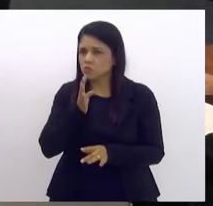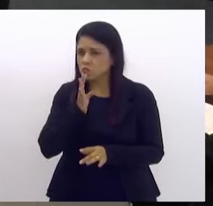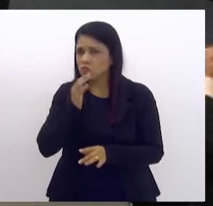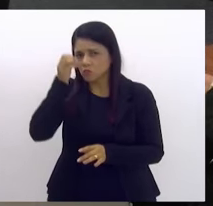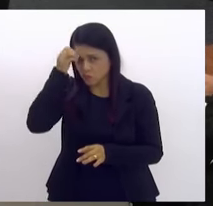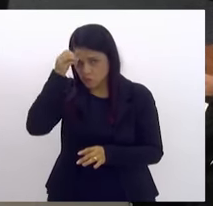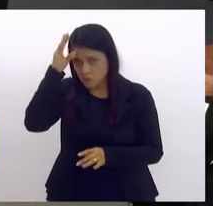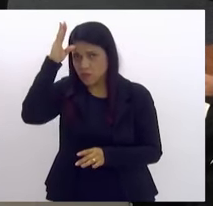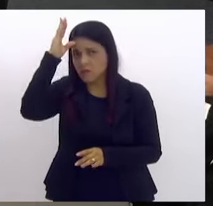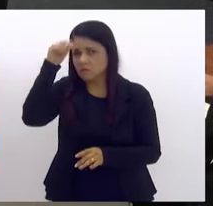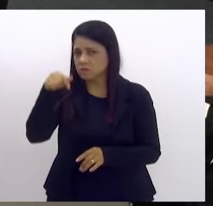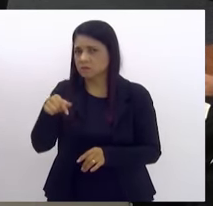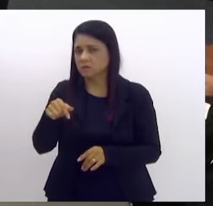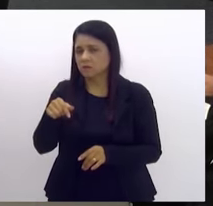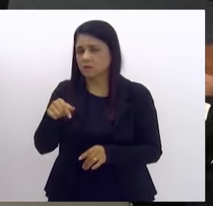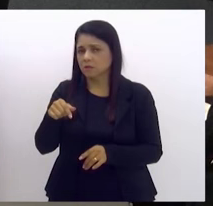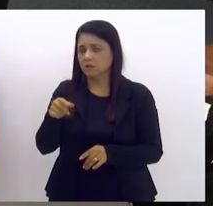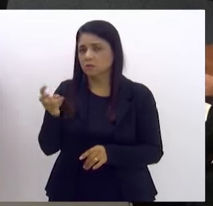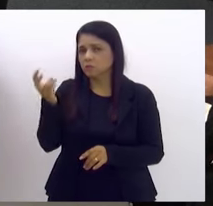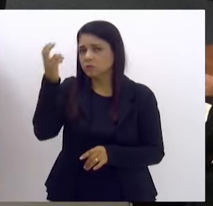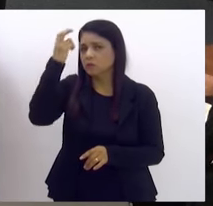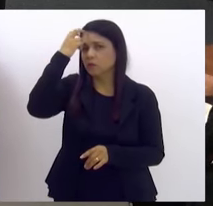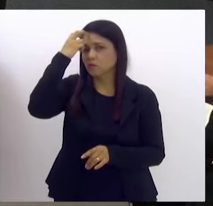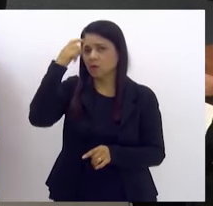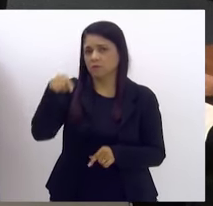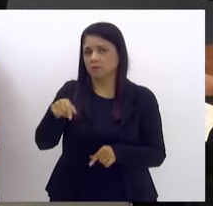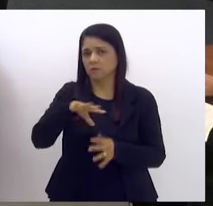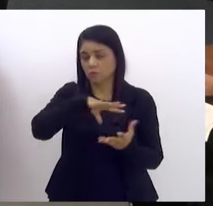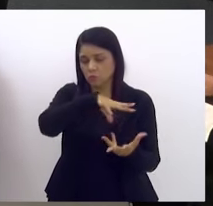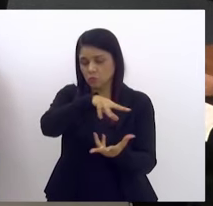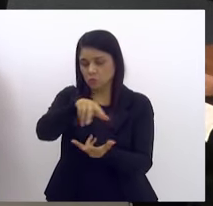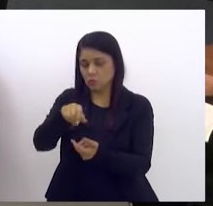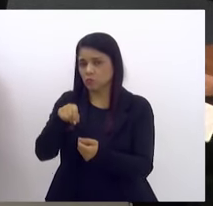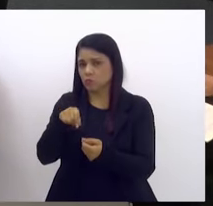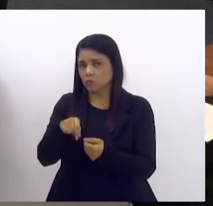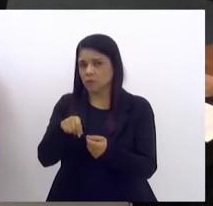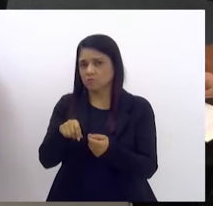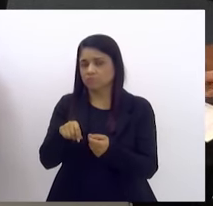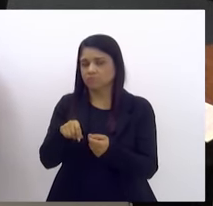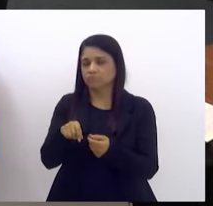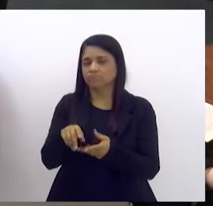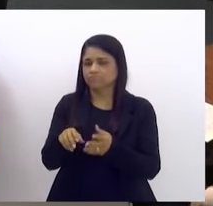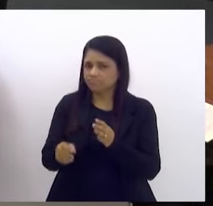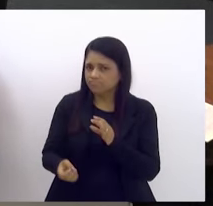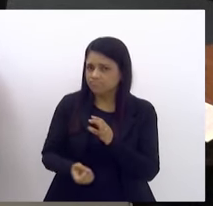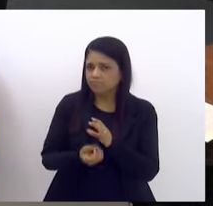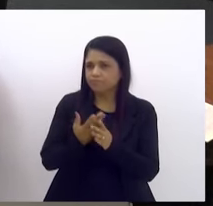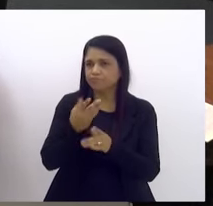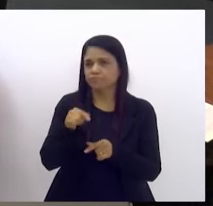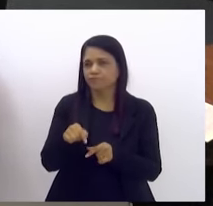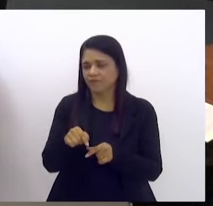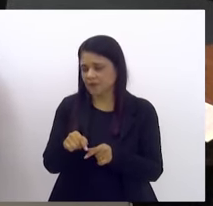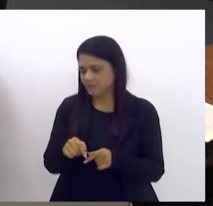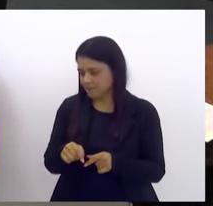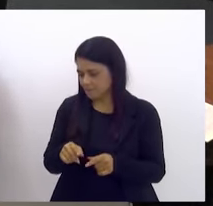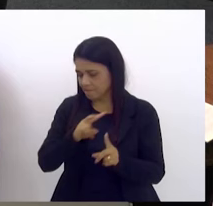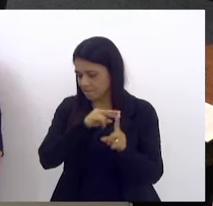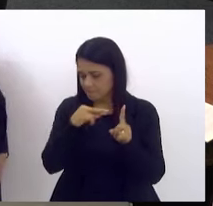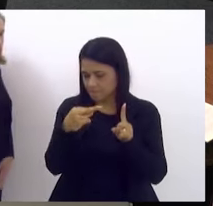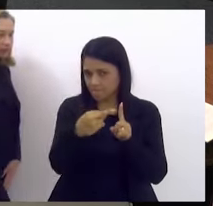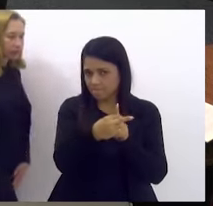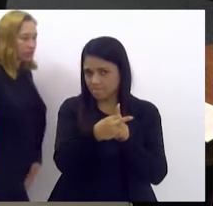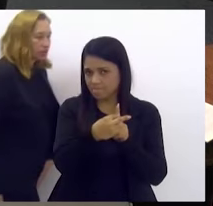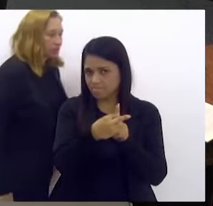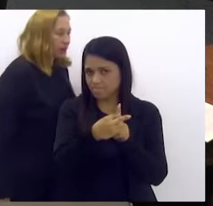na intelectualidade do mundo, daquilo que eles construíram. Então, desse ponto de vista, nós